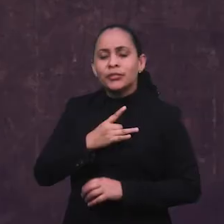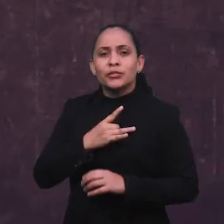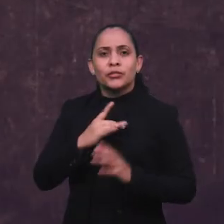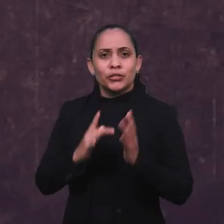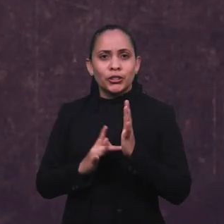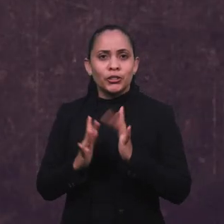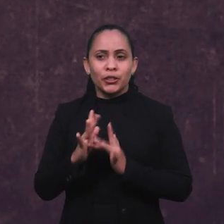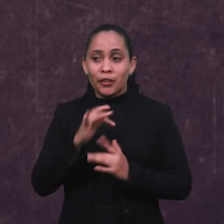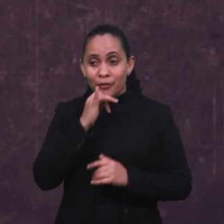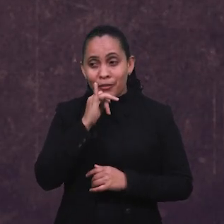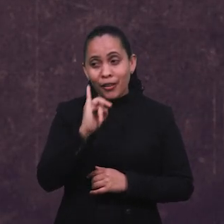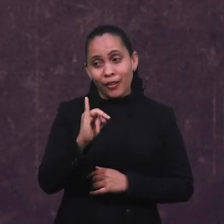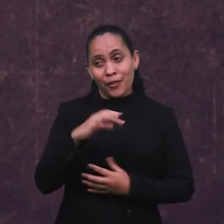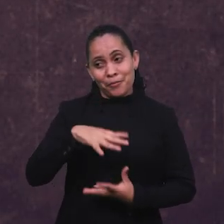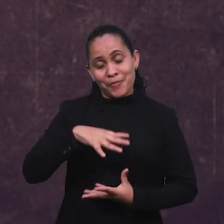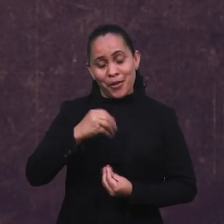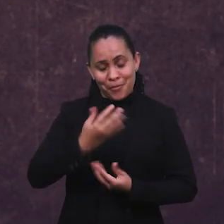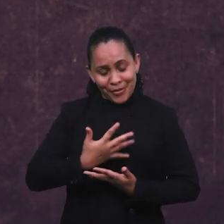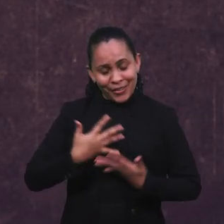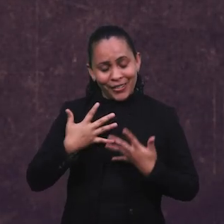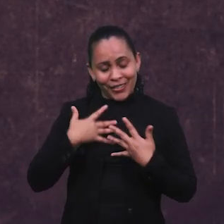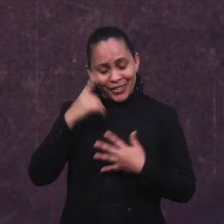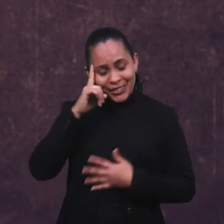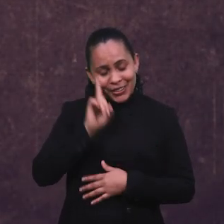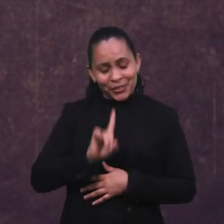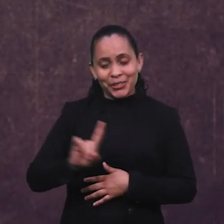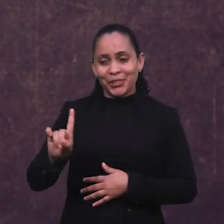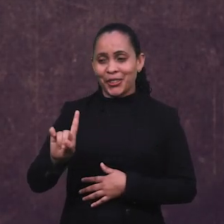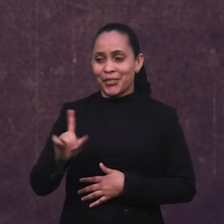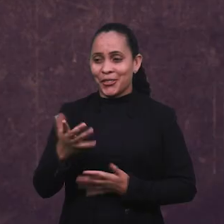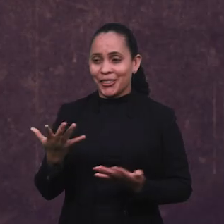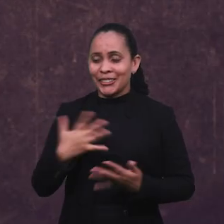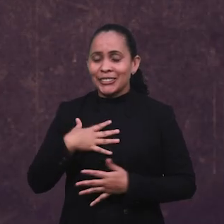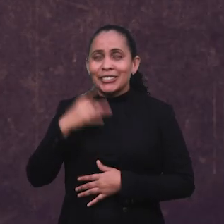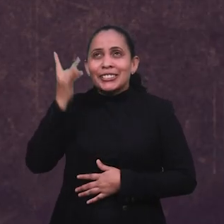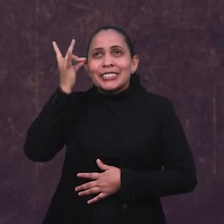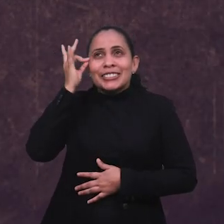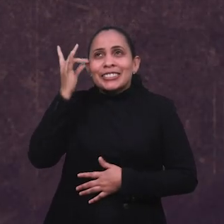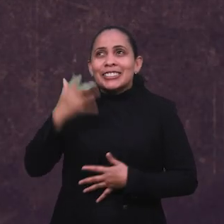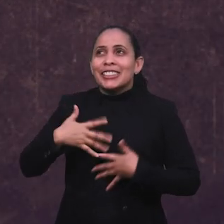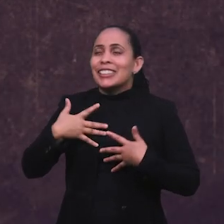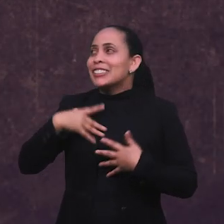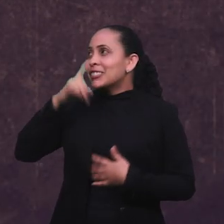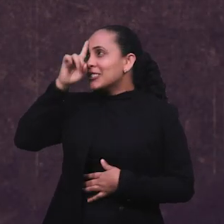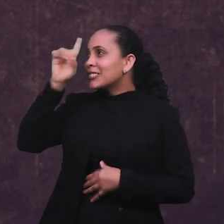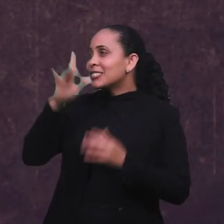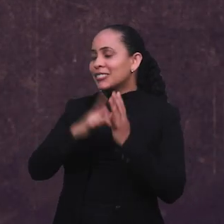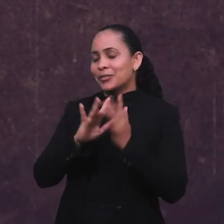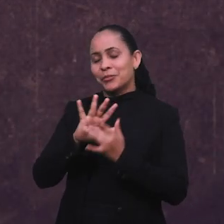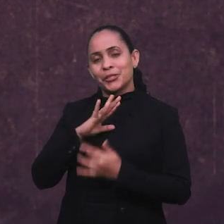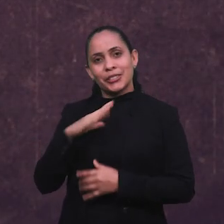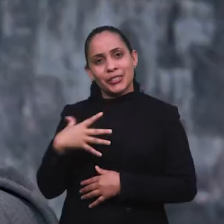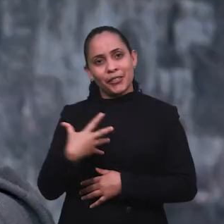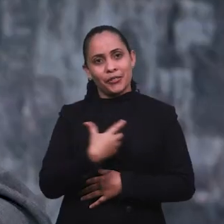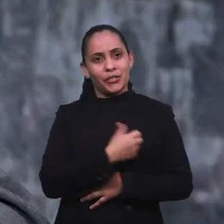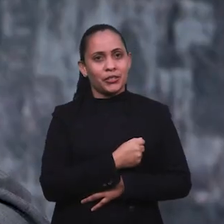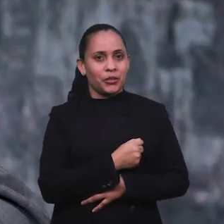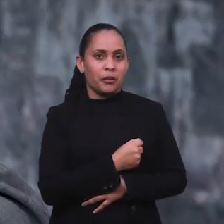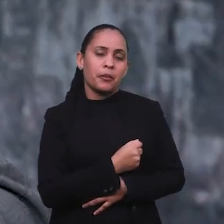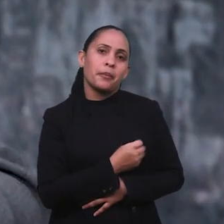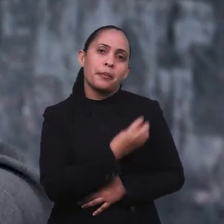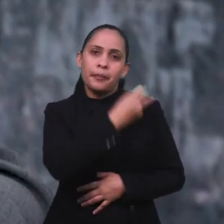diz, a minha alma engrandece ao Senhor e o meu espírito se alegra em Deus, meu Salvador. Maria não